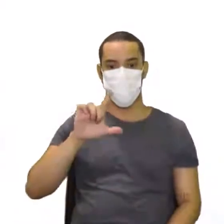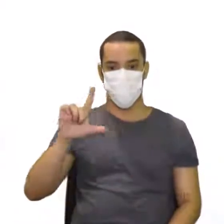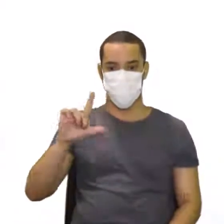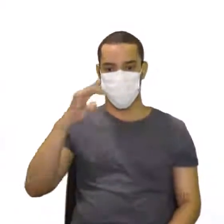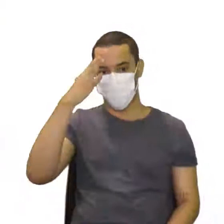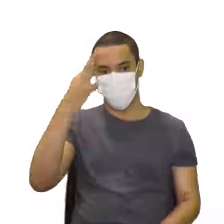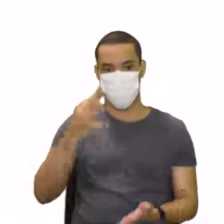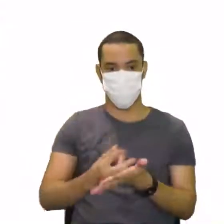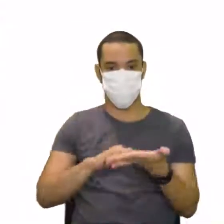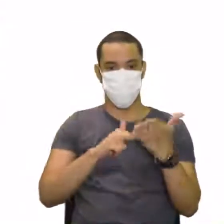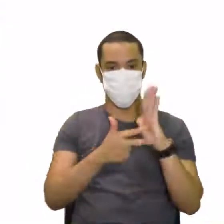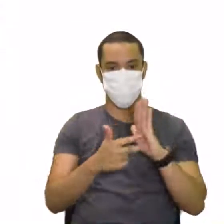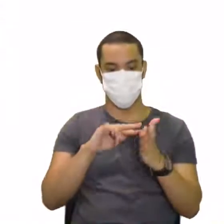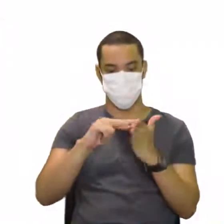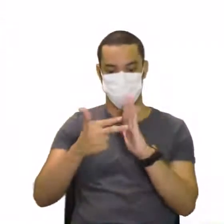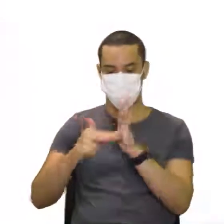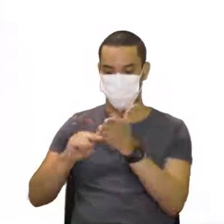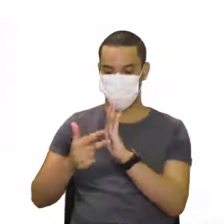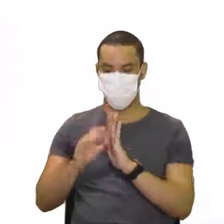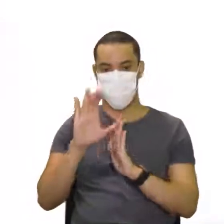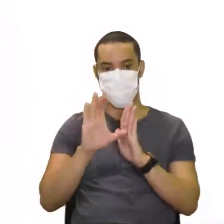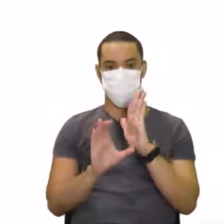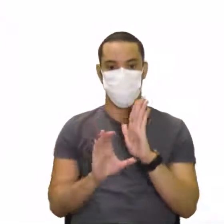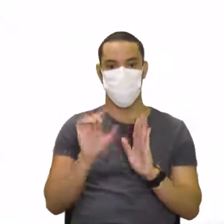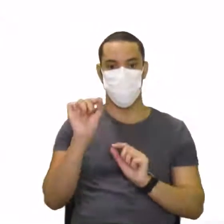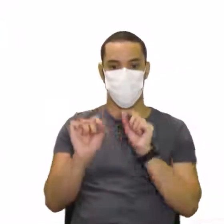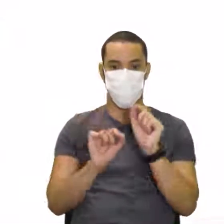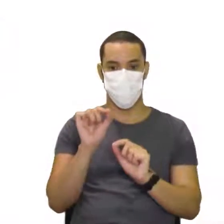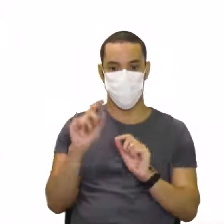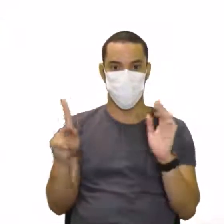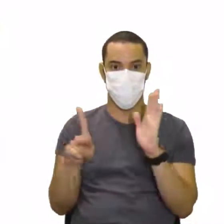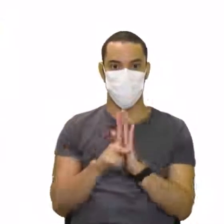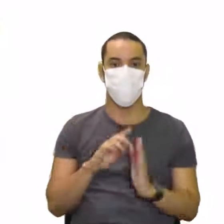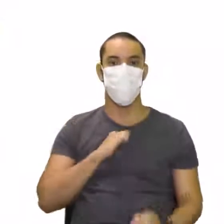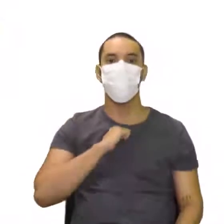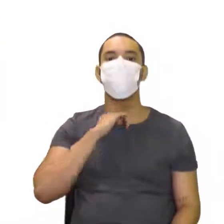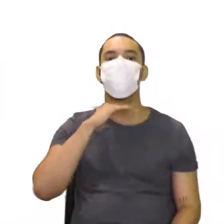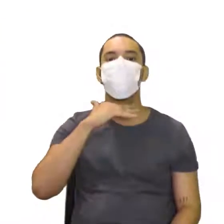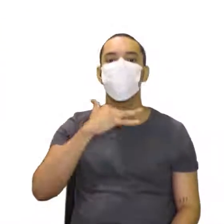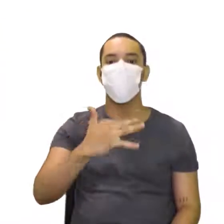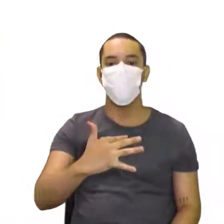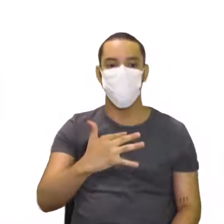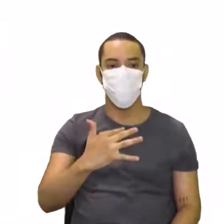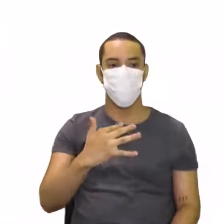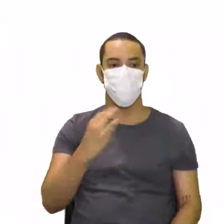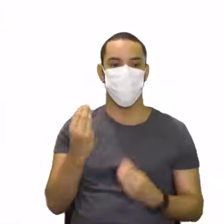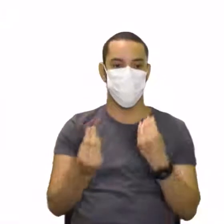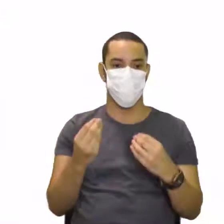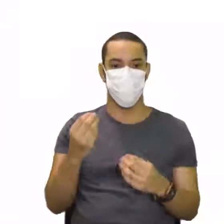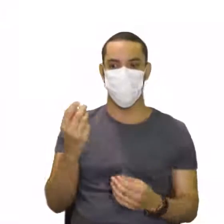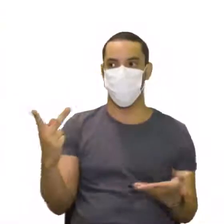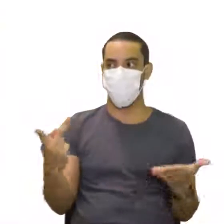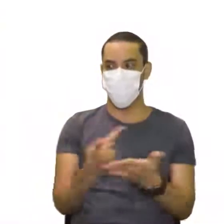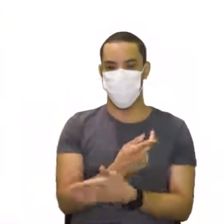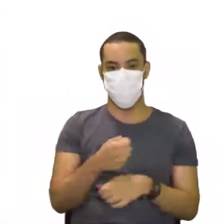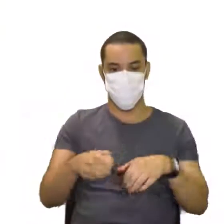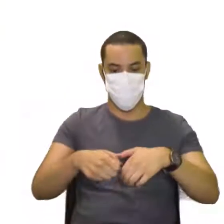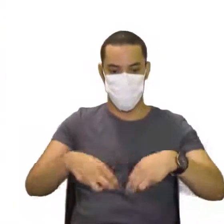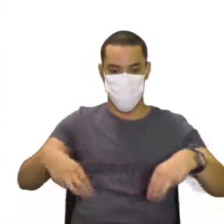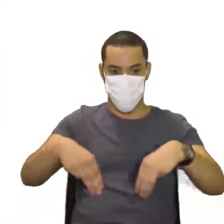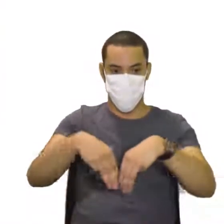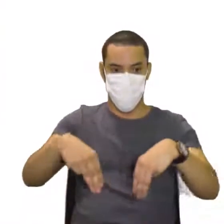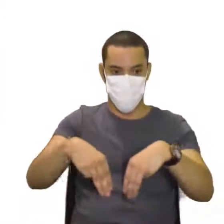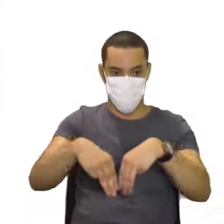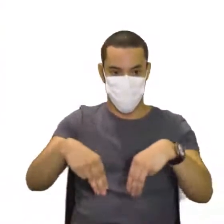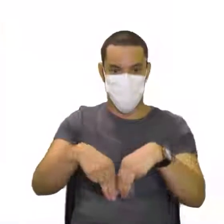na tradução e codificação dos sinais acústicos em sinais eletromagnéticos e